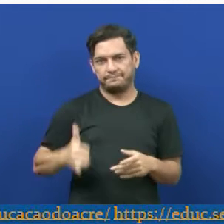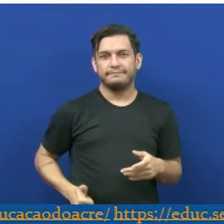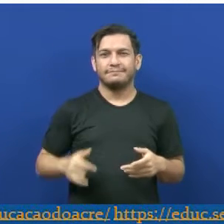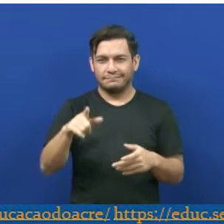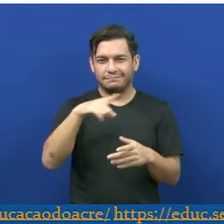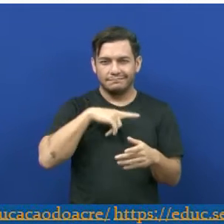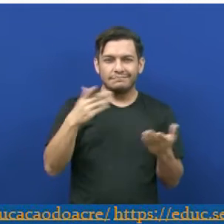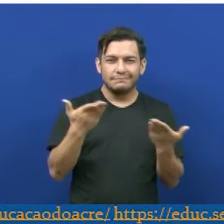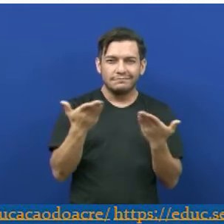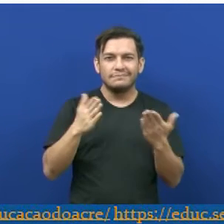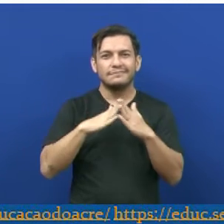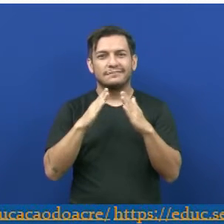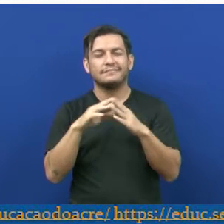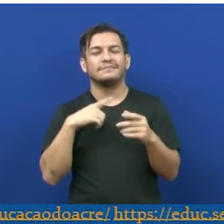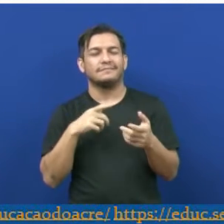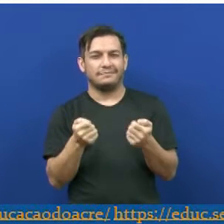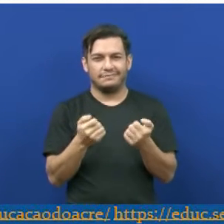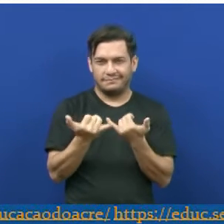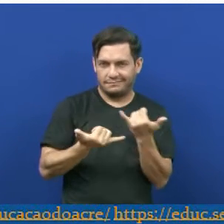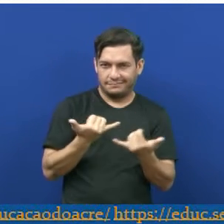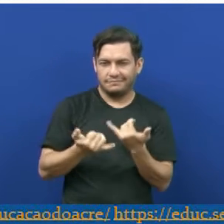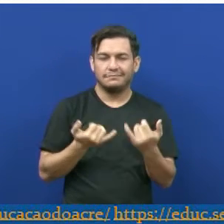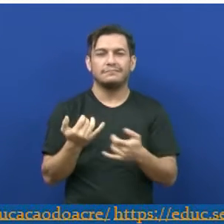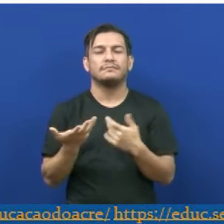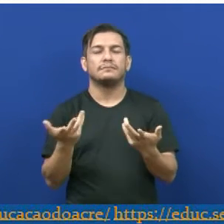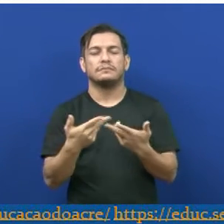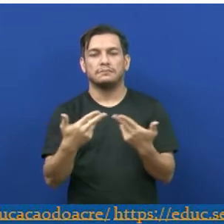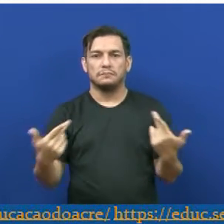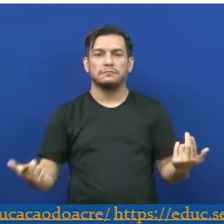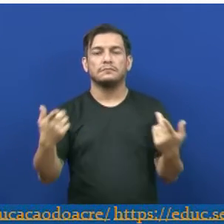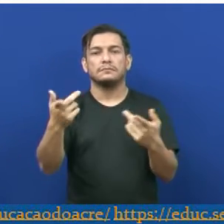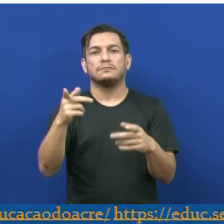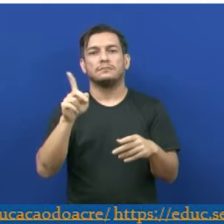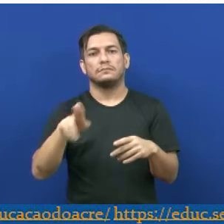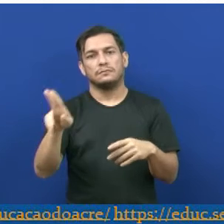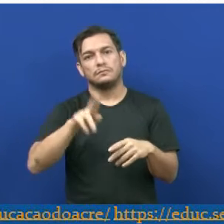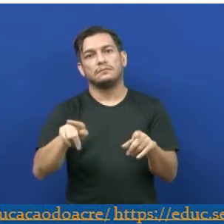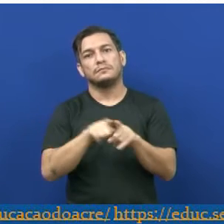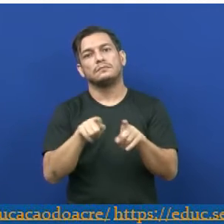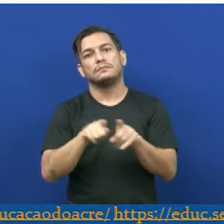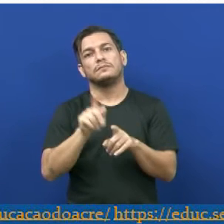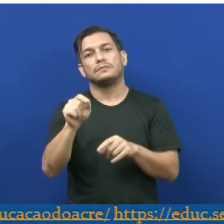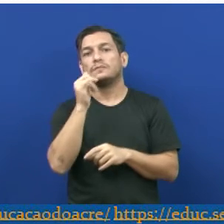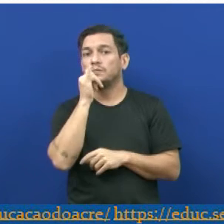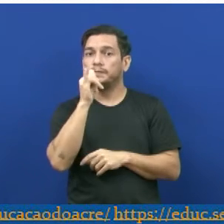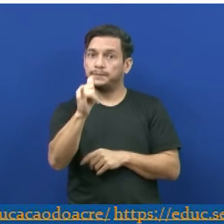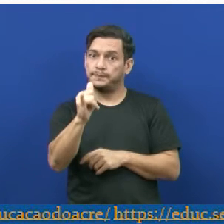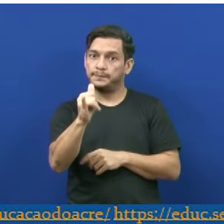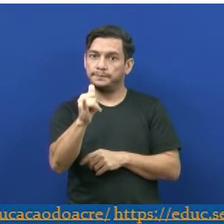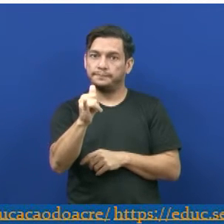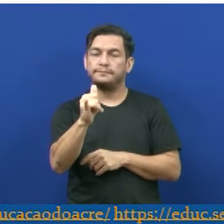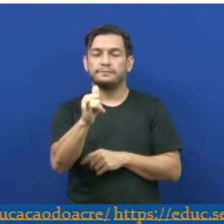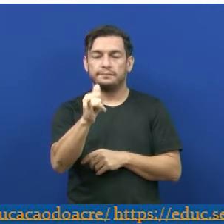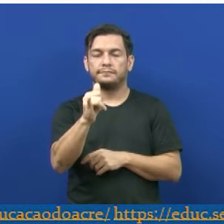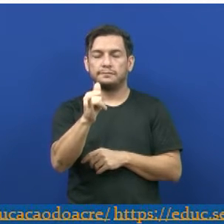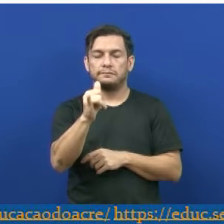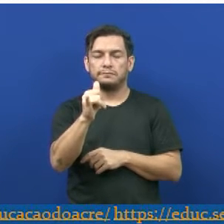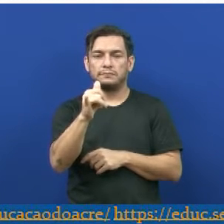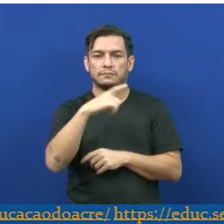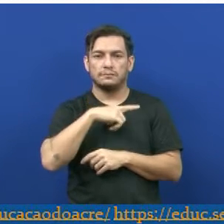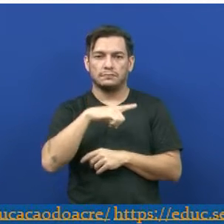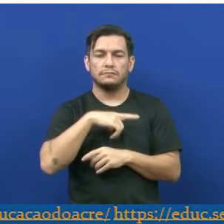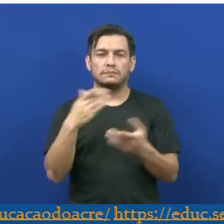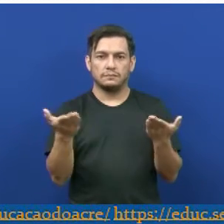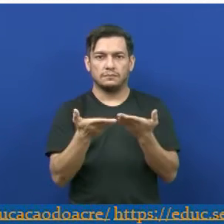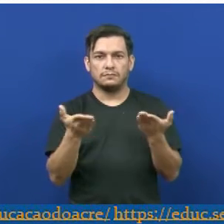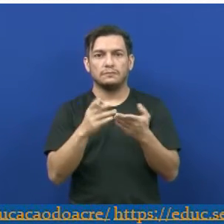você tem hoje, que joga Free Fire e esses outros jogos, e também a utilização da energia elétrica, certo? Da energia elétrica como nós